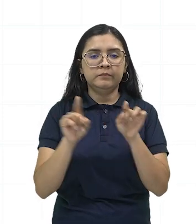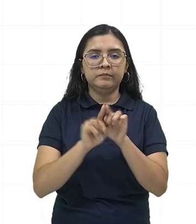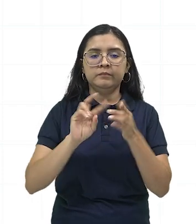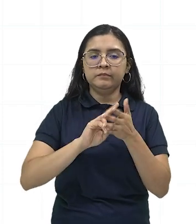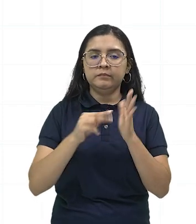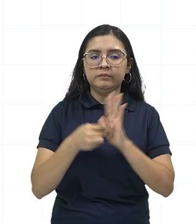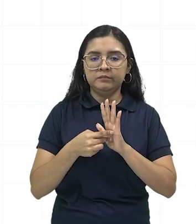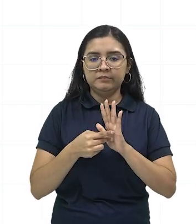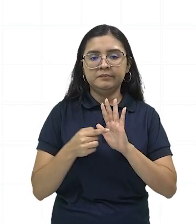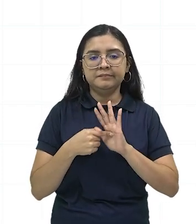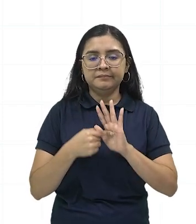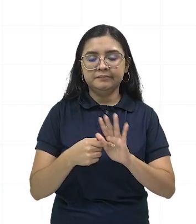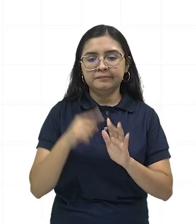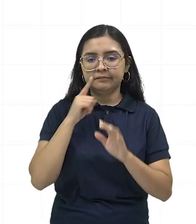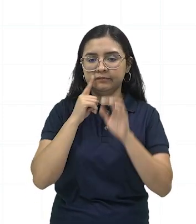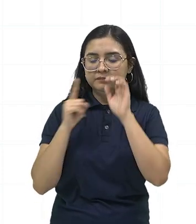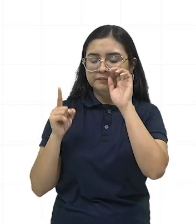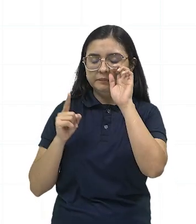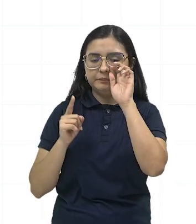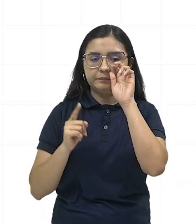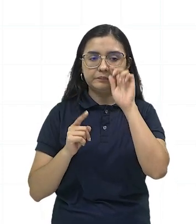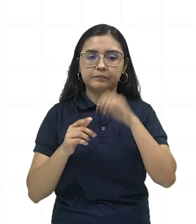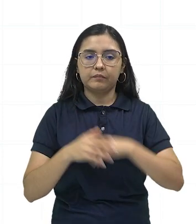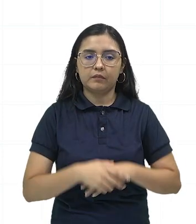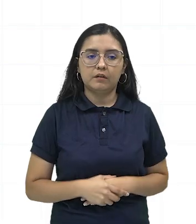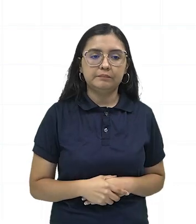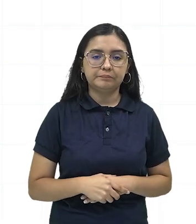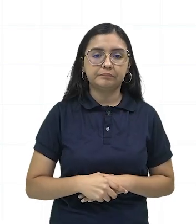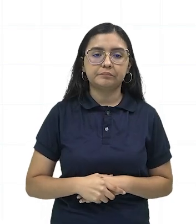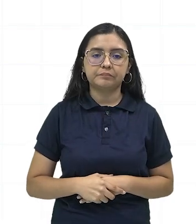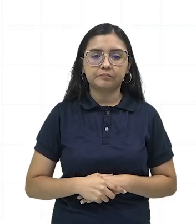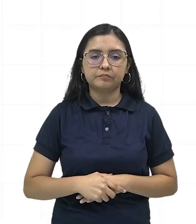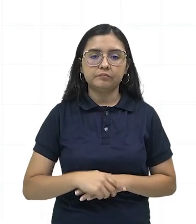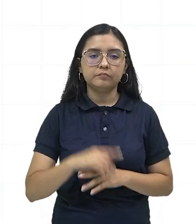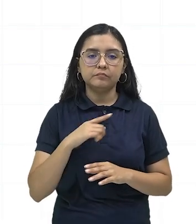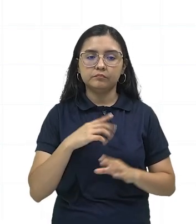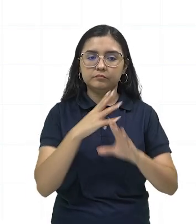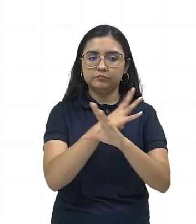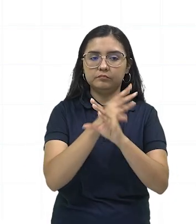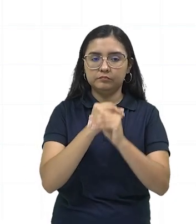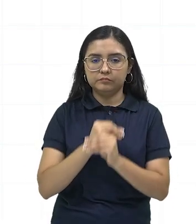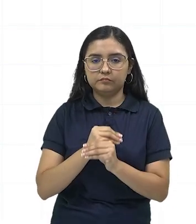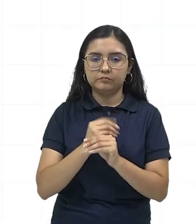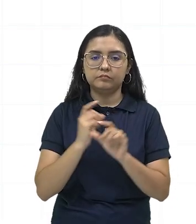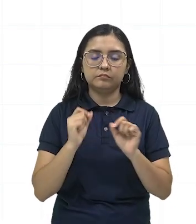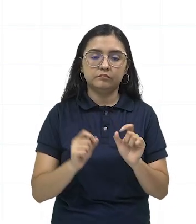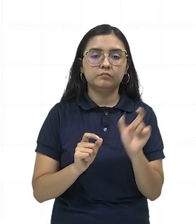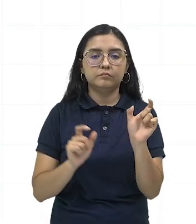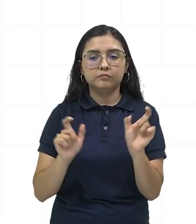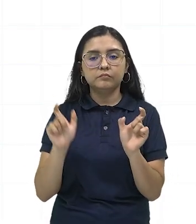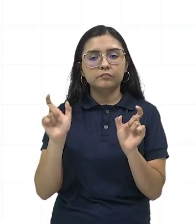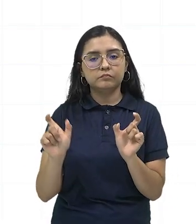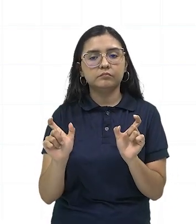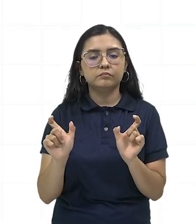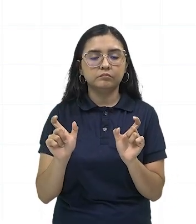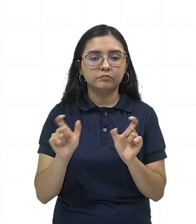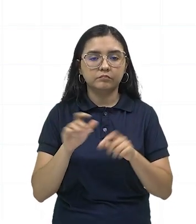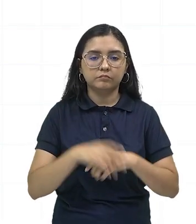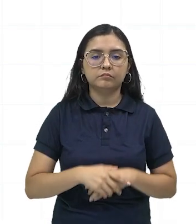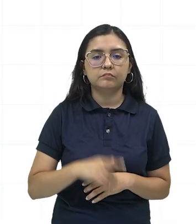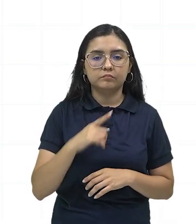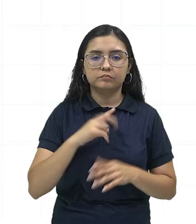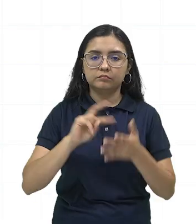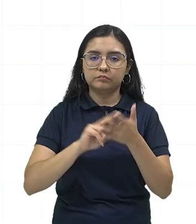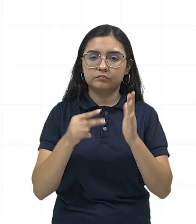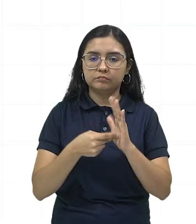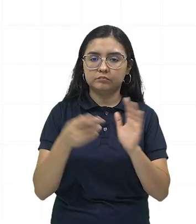nós observaremos. Então, as coordenativas ligam termos sintaticamente independentes, tem sentido